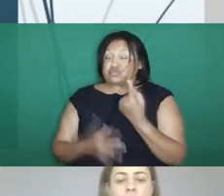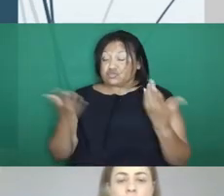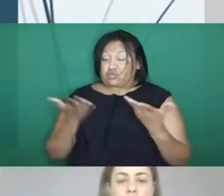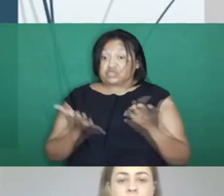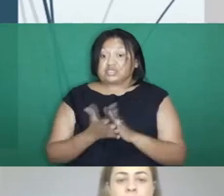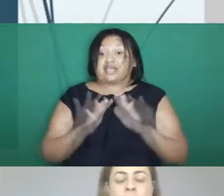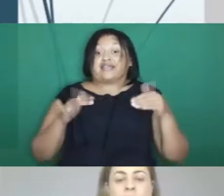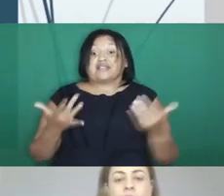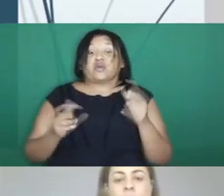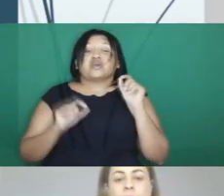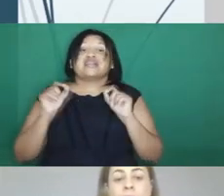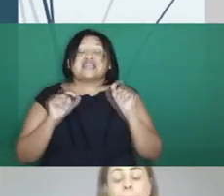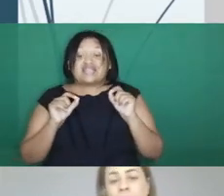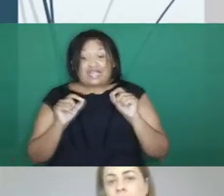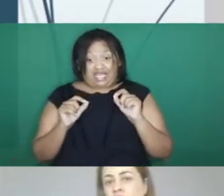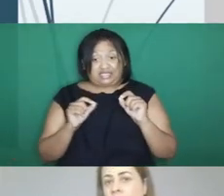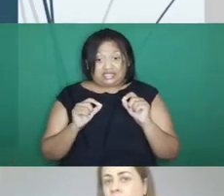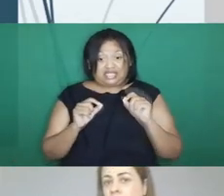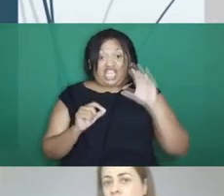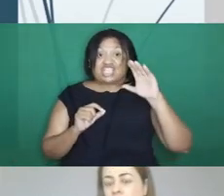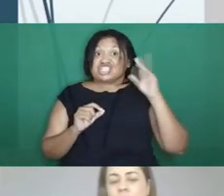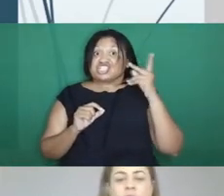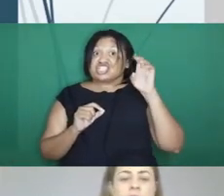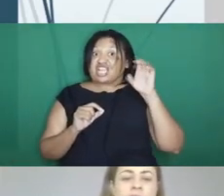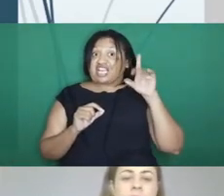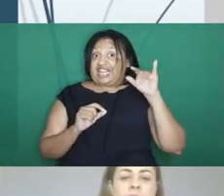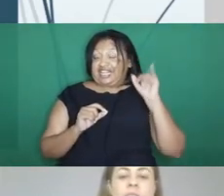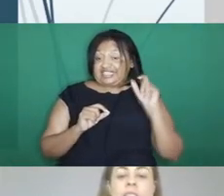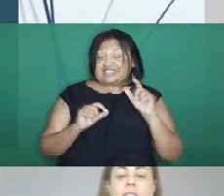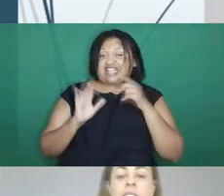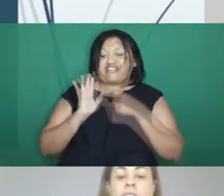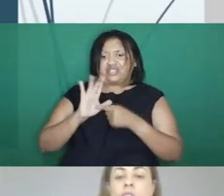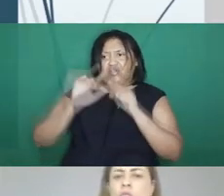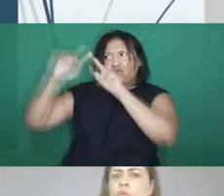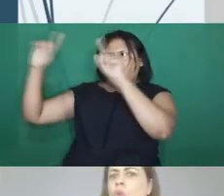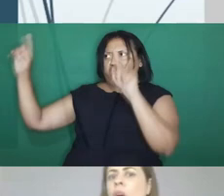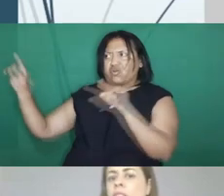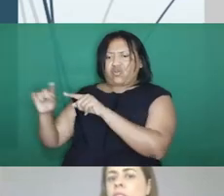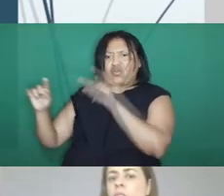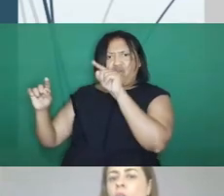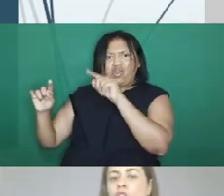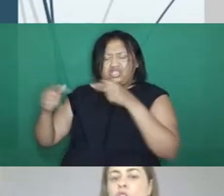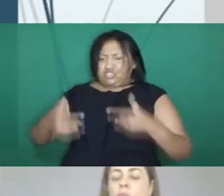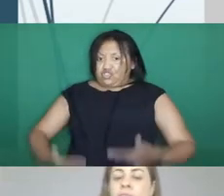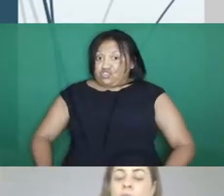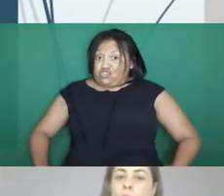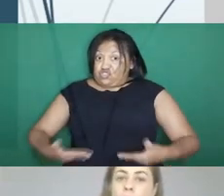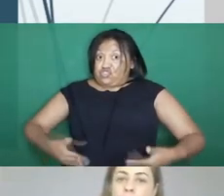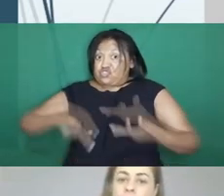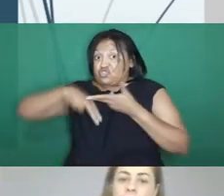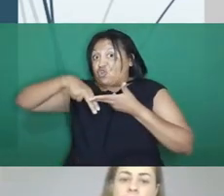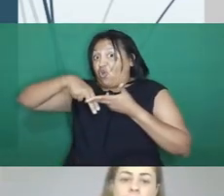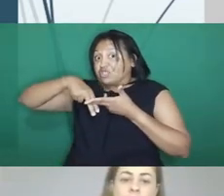que a gente tem hoje então vamos lá quem mais esse check list a gente tá vendo skate o short